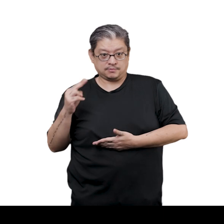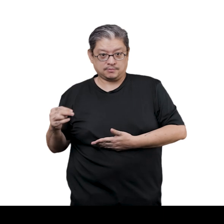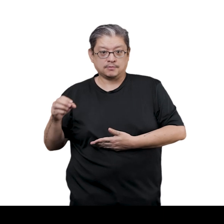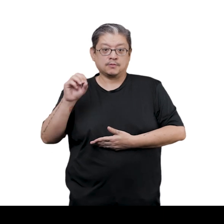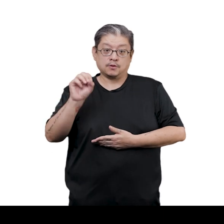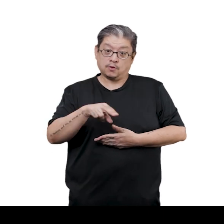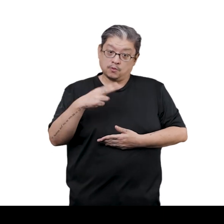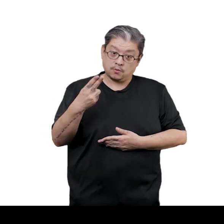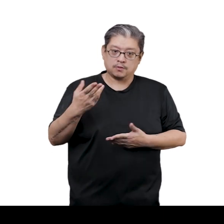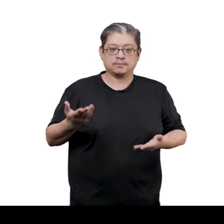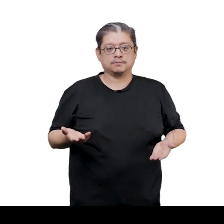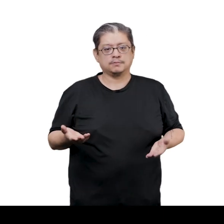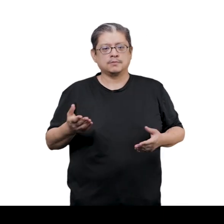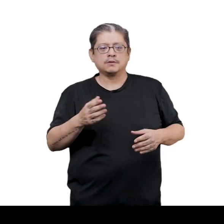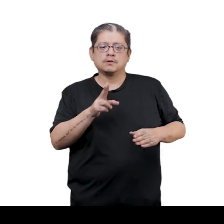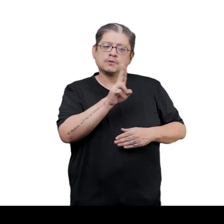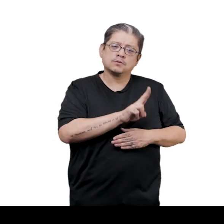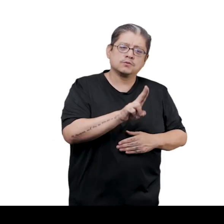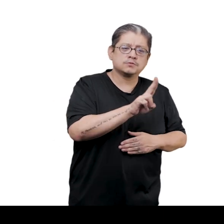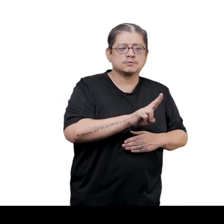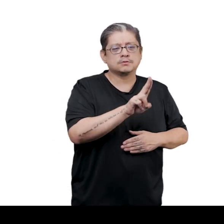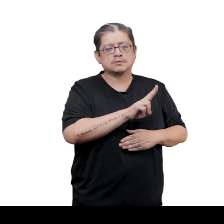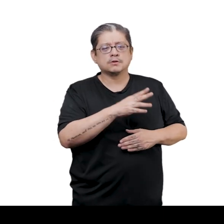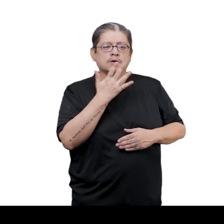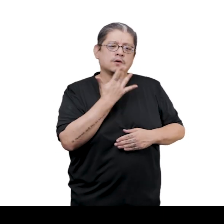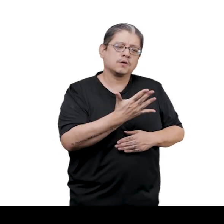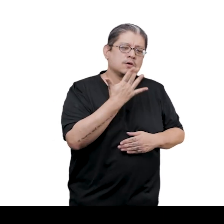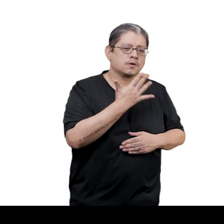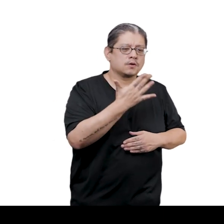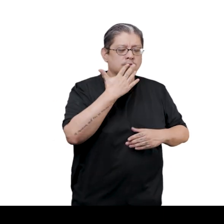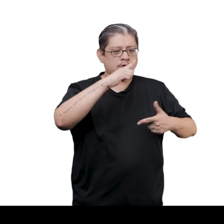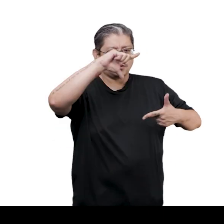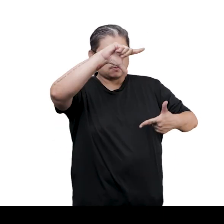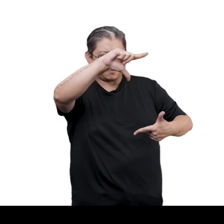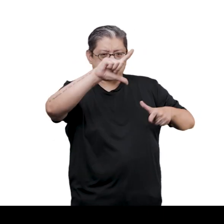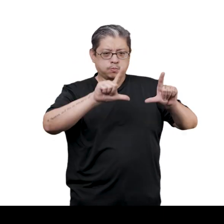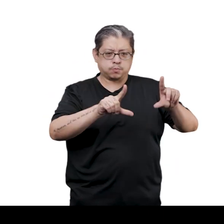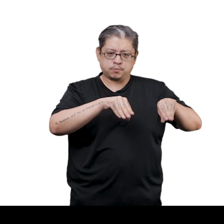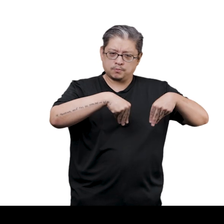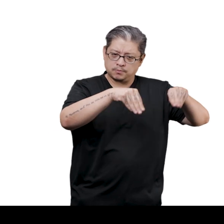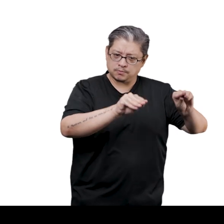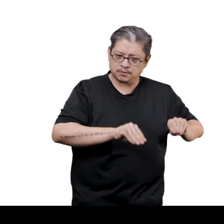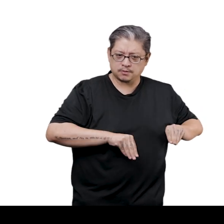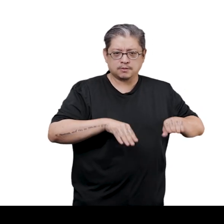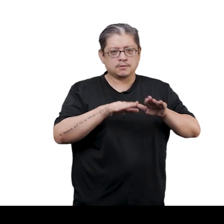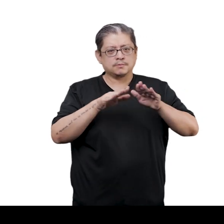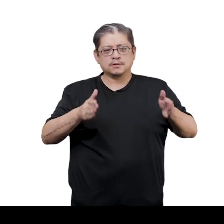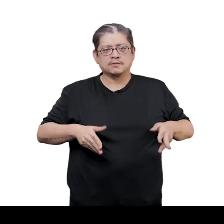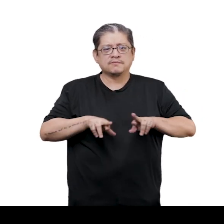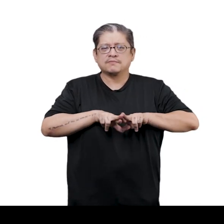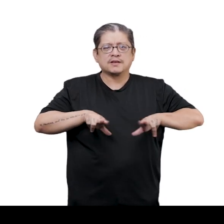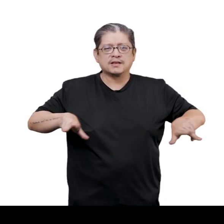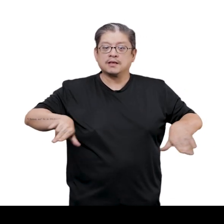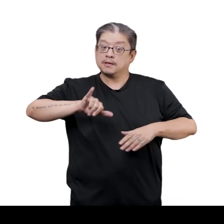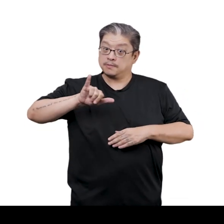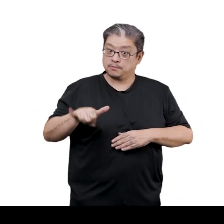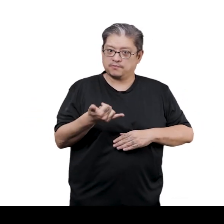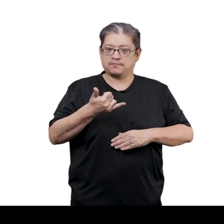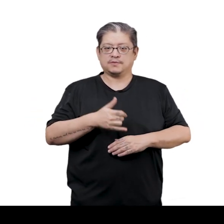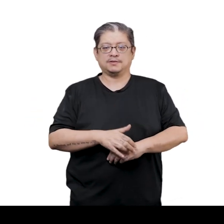Bobardi, ora envolvendo a manipulação de cores sobre telas móveis, tecidos e superfícies